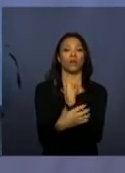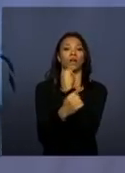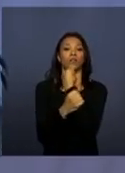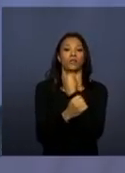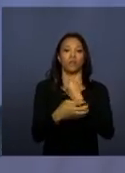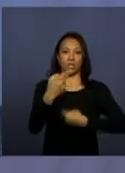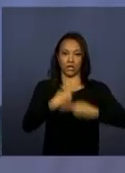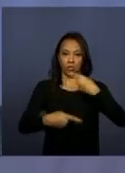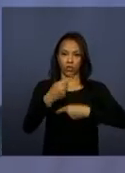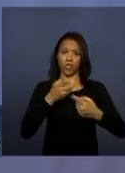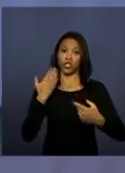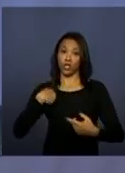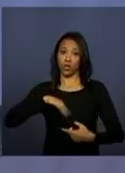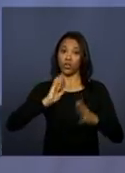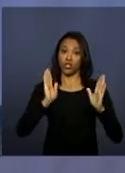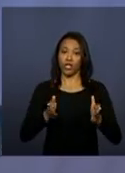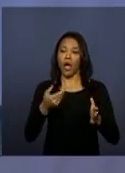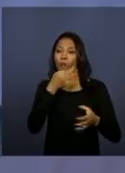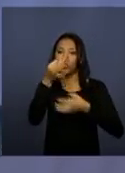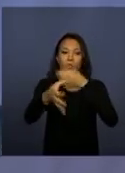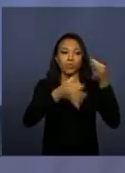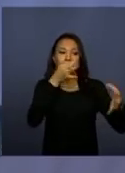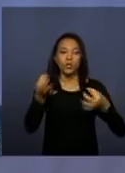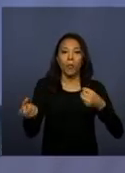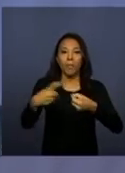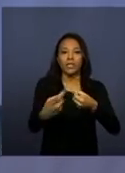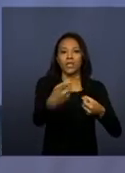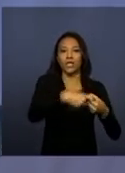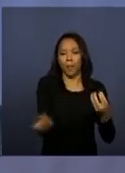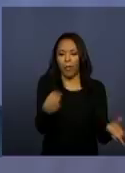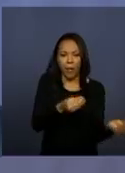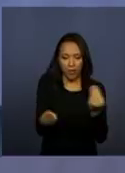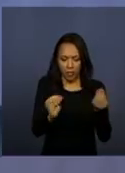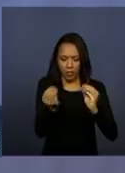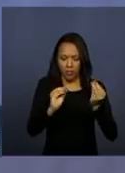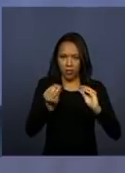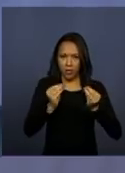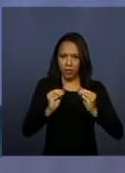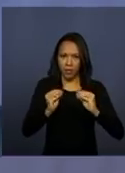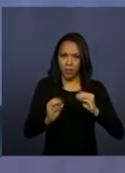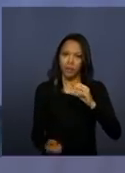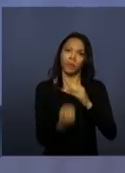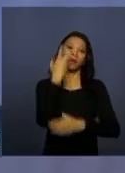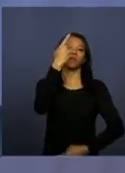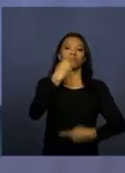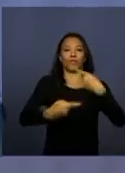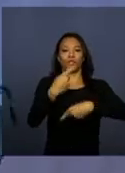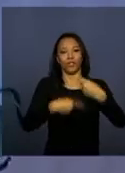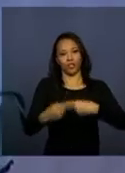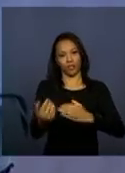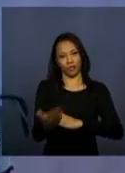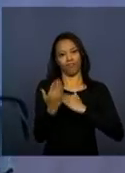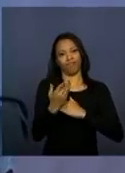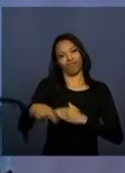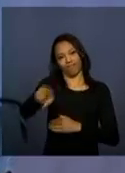viemos construindo juntos em parceria com vocês e com as entidades de